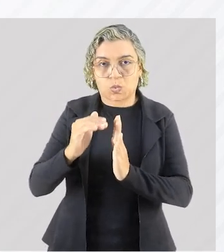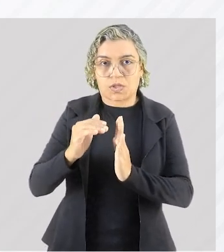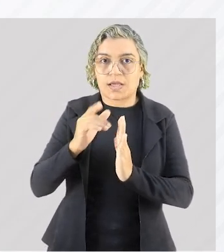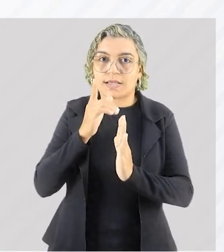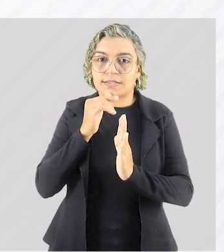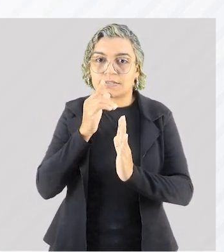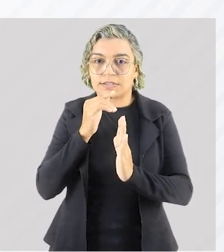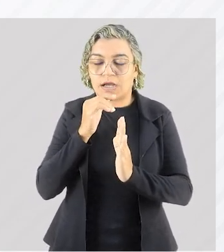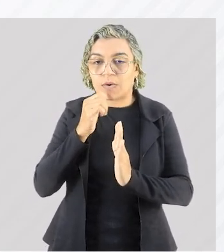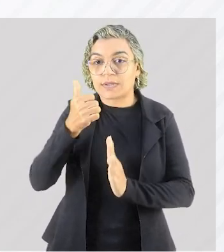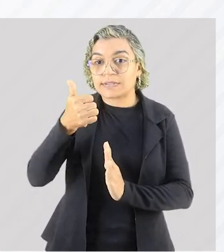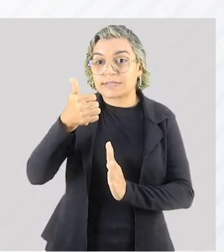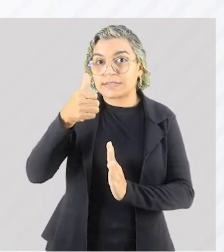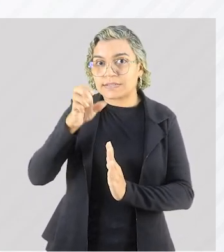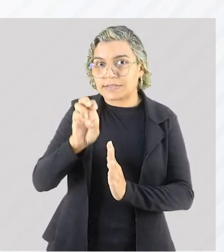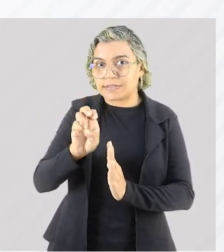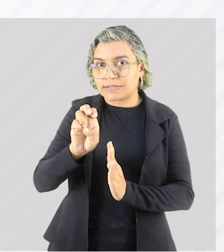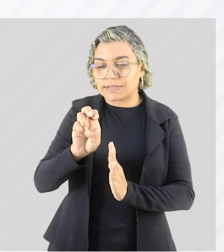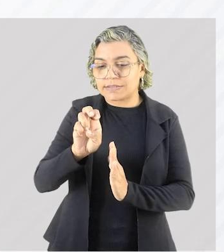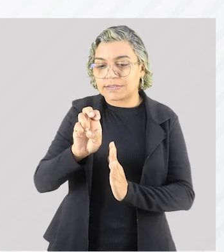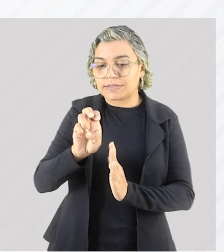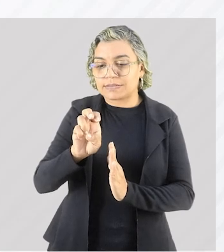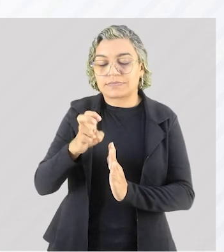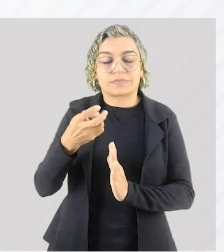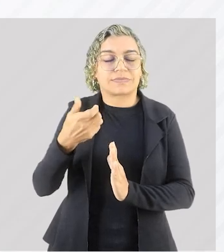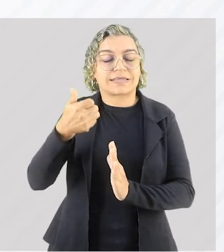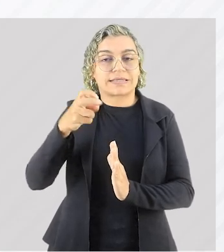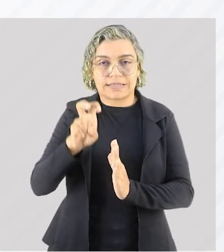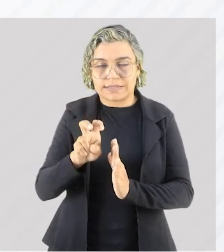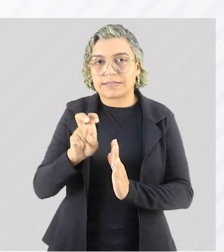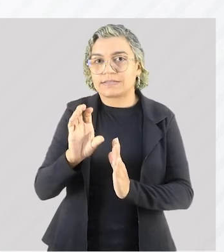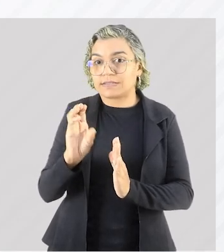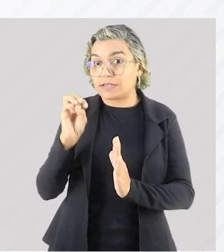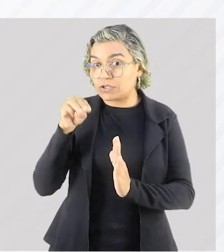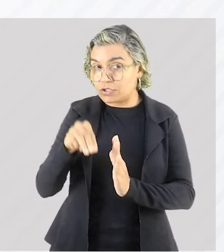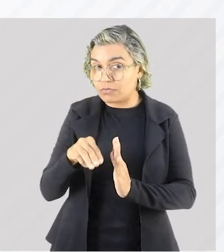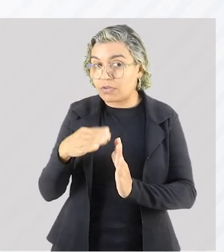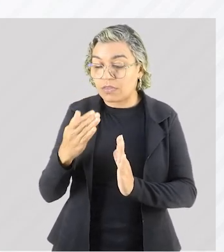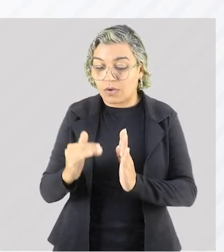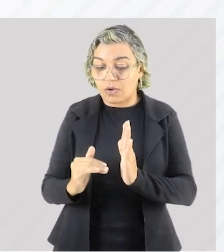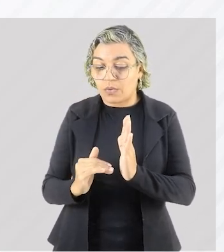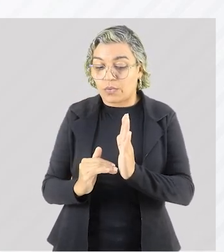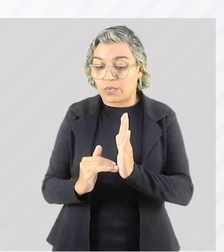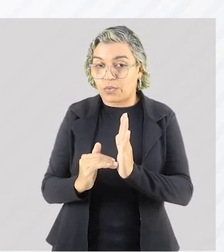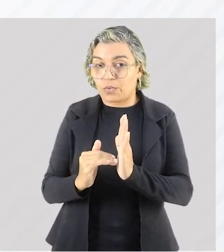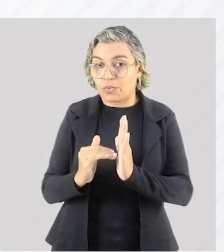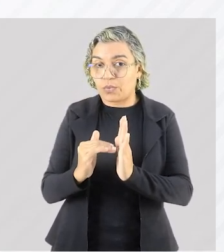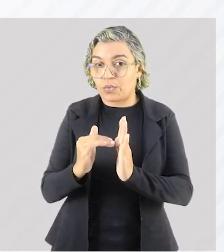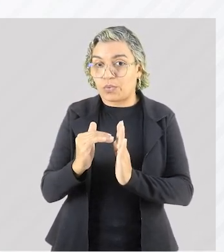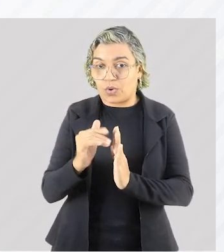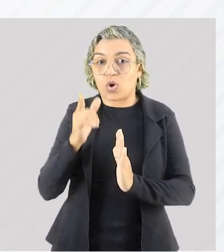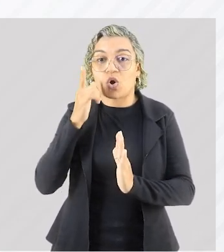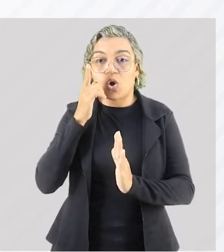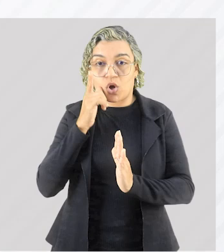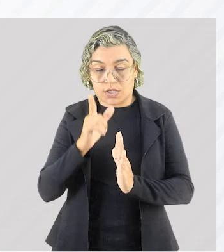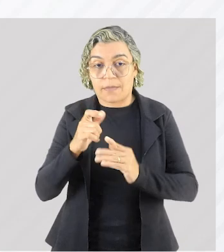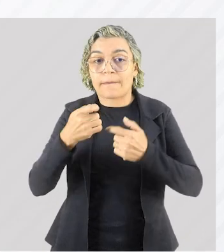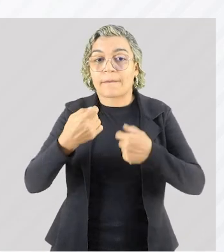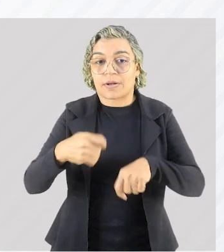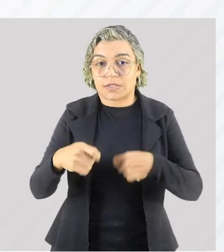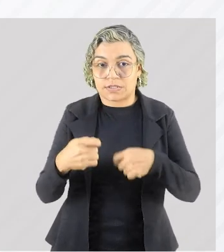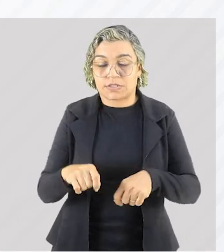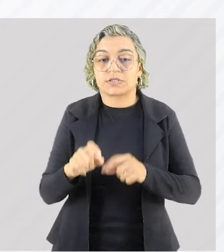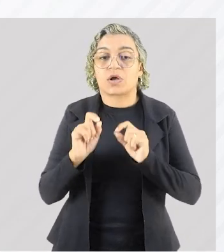menos 15 centímetros. Para a coluna de água chegar até essa altura, é